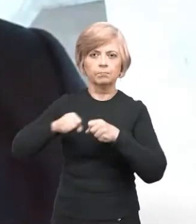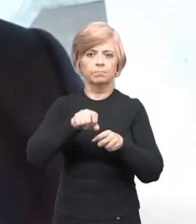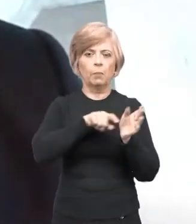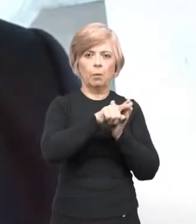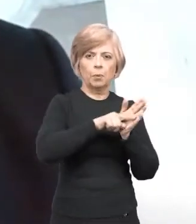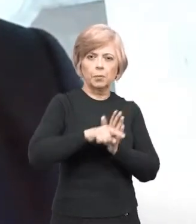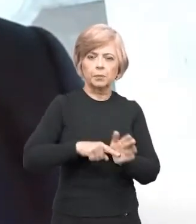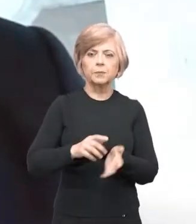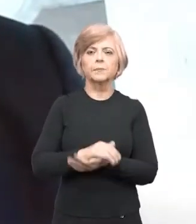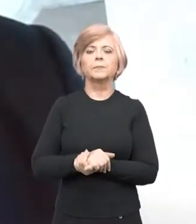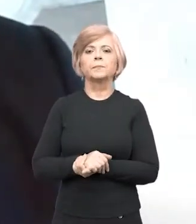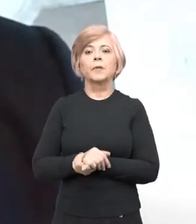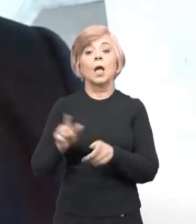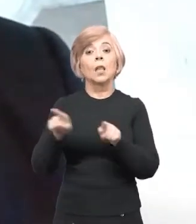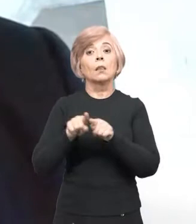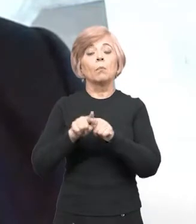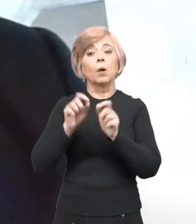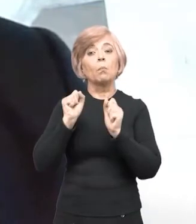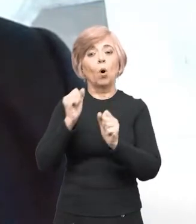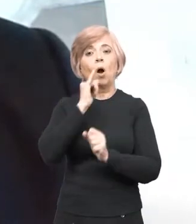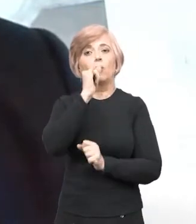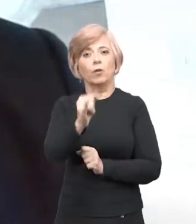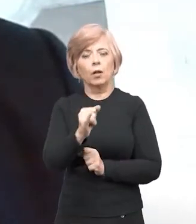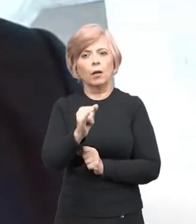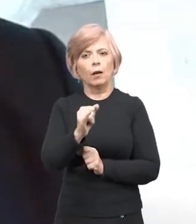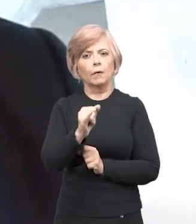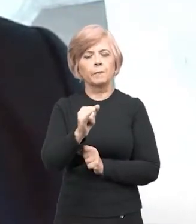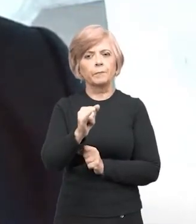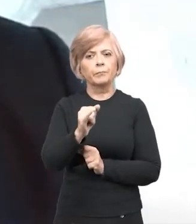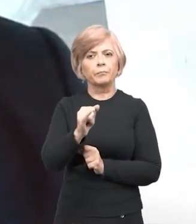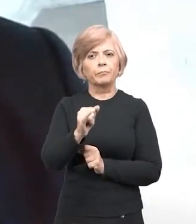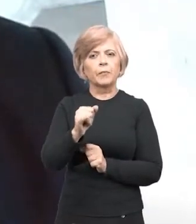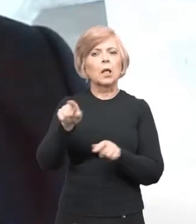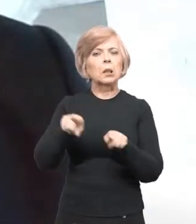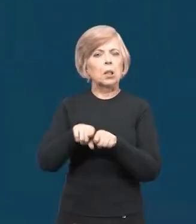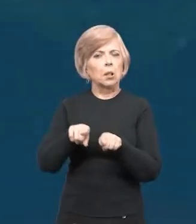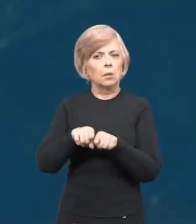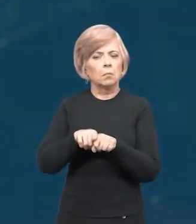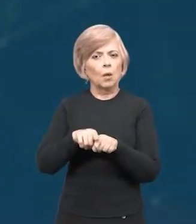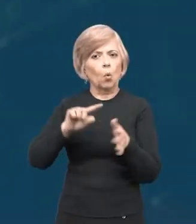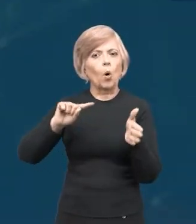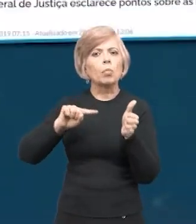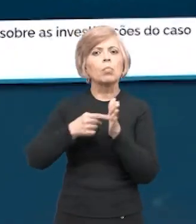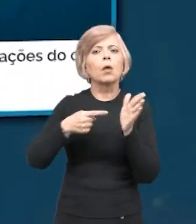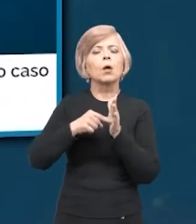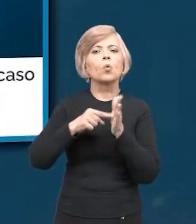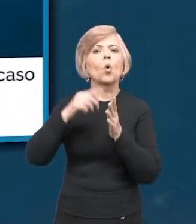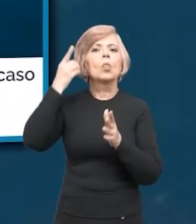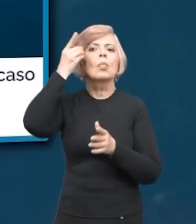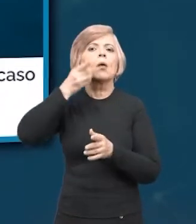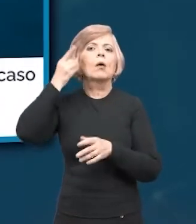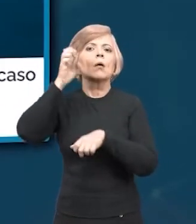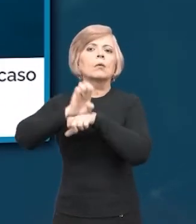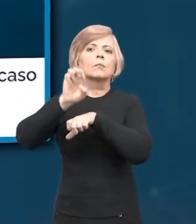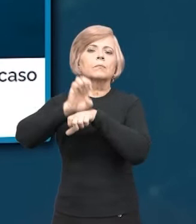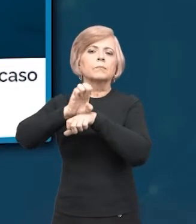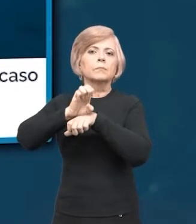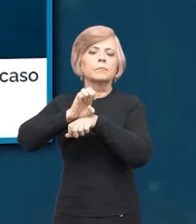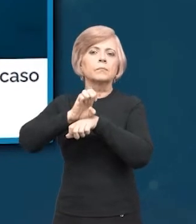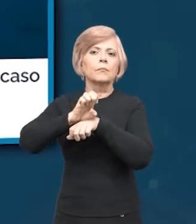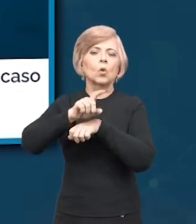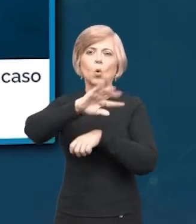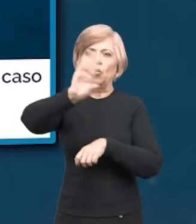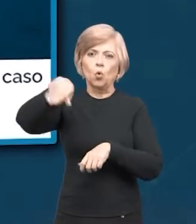Também posso colocar aqui, como destaque, uma denúncia oferecida contra um deputado estadual, num